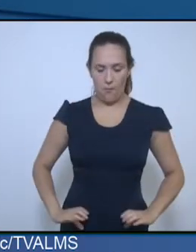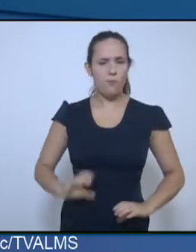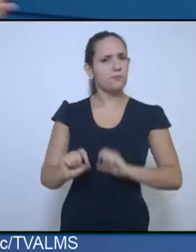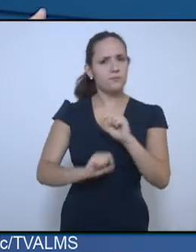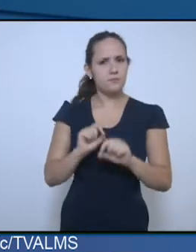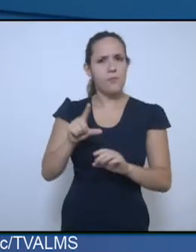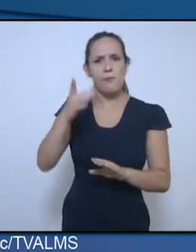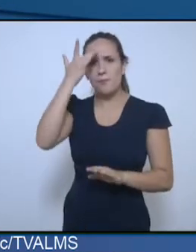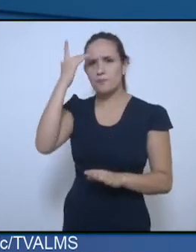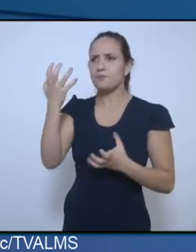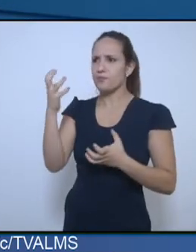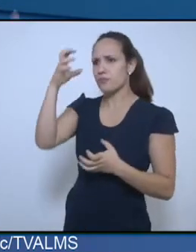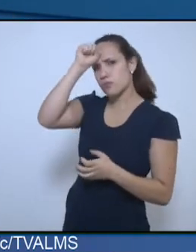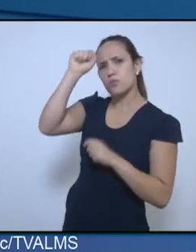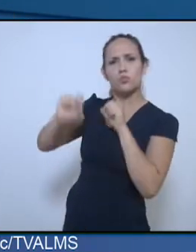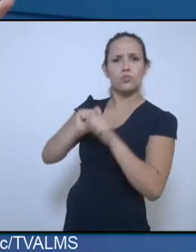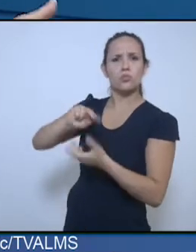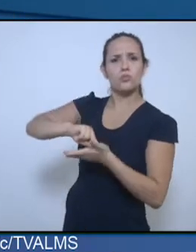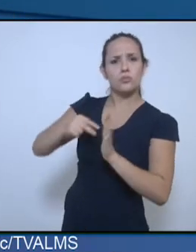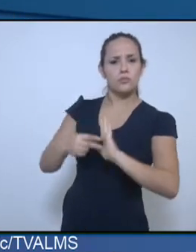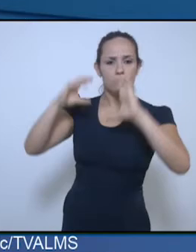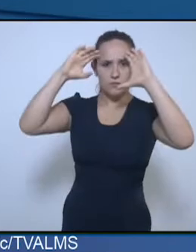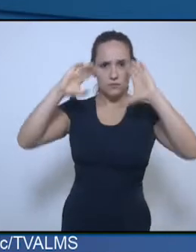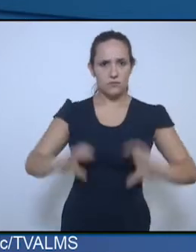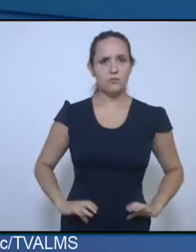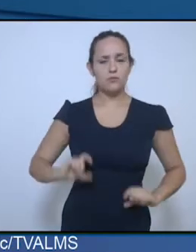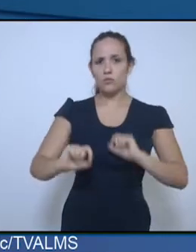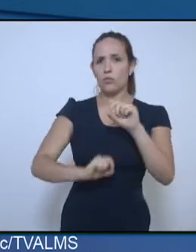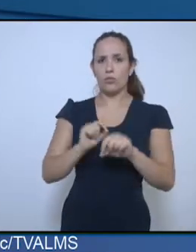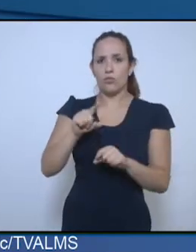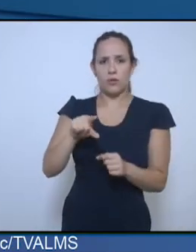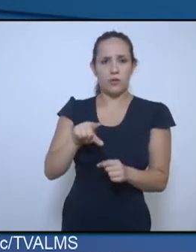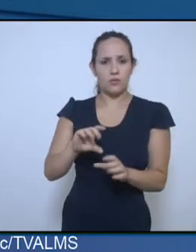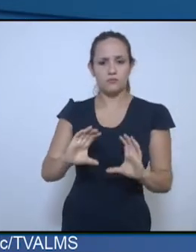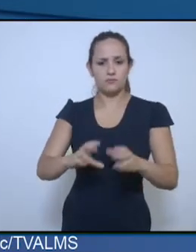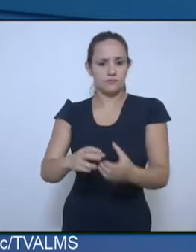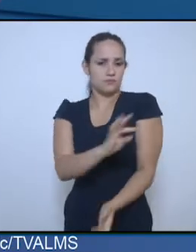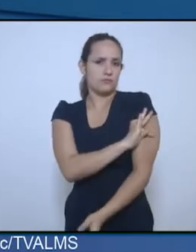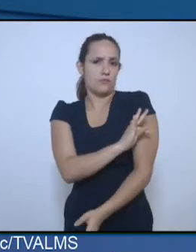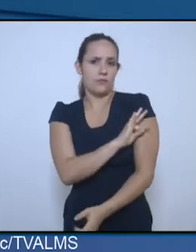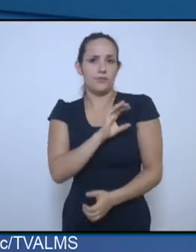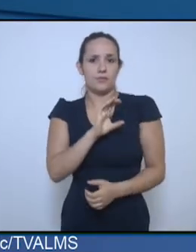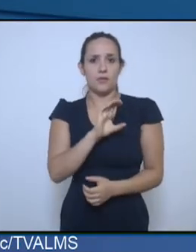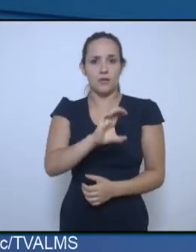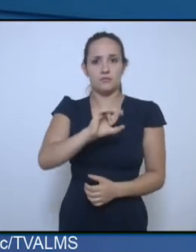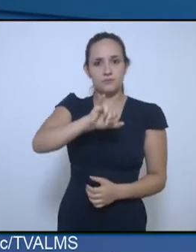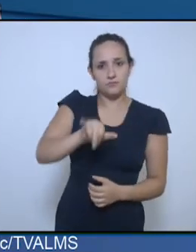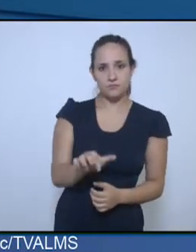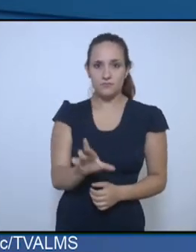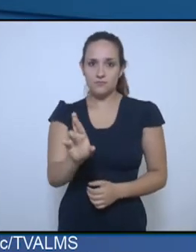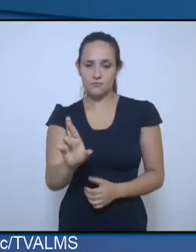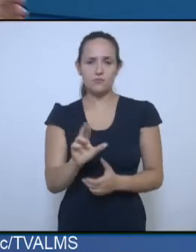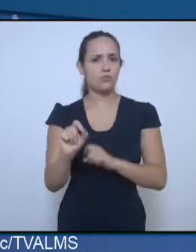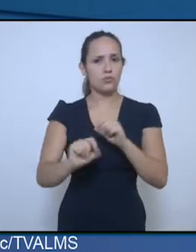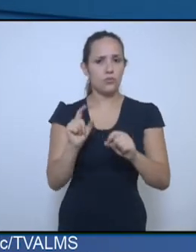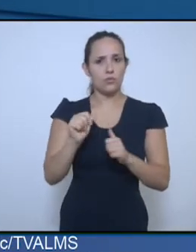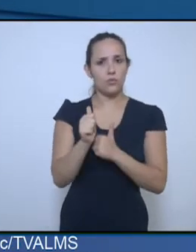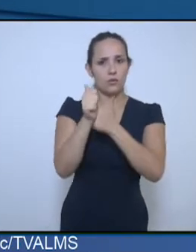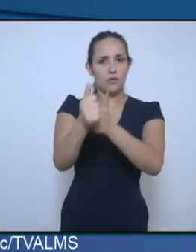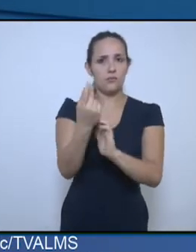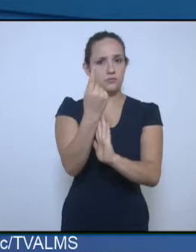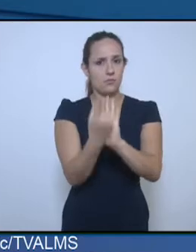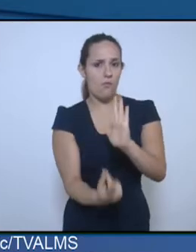vir aqui e aprender sobre cidadania, aprender sobre Comissão de Constituição e Justiça, Comissão de Acompanhamento Orçamentário, Comissão de